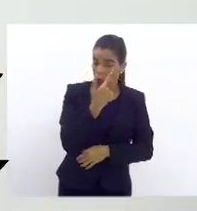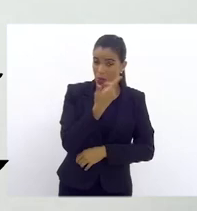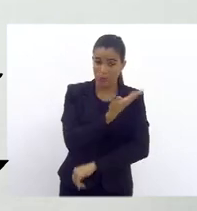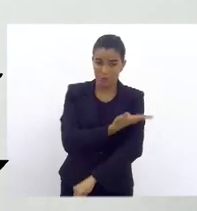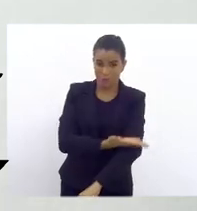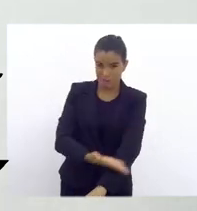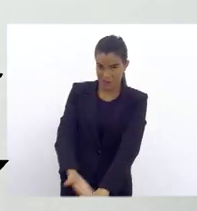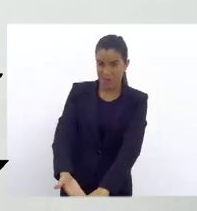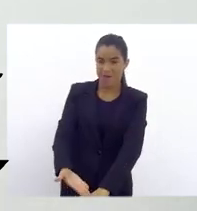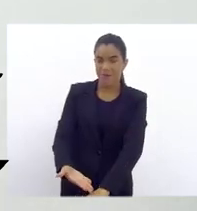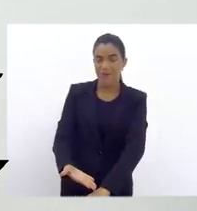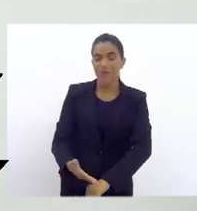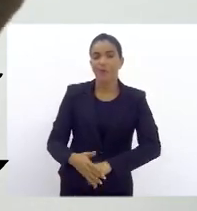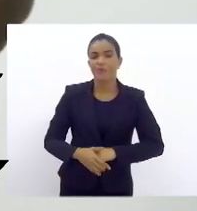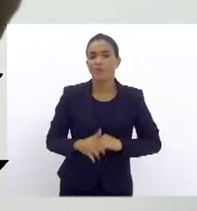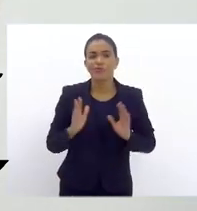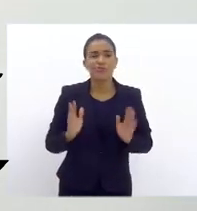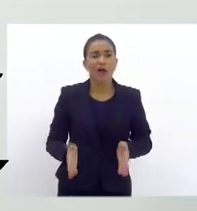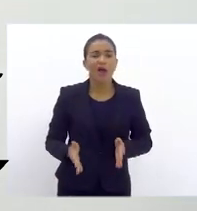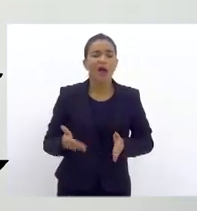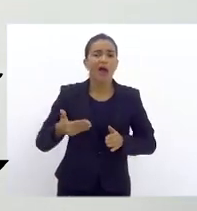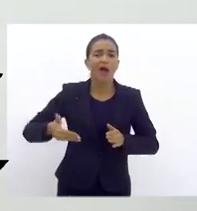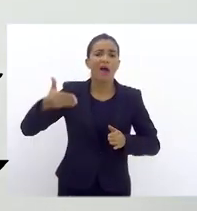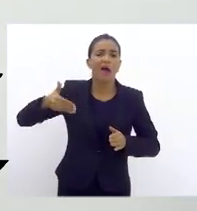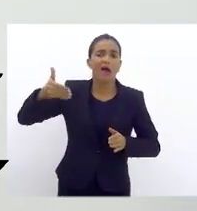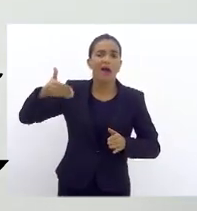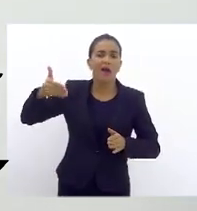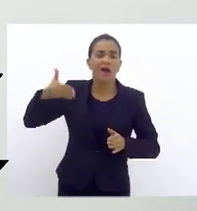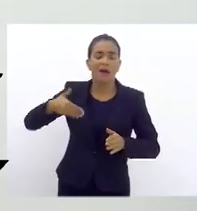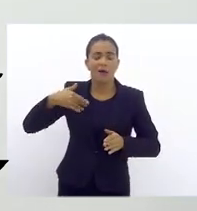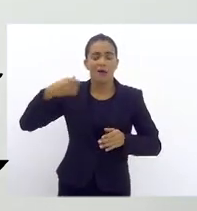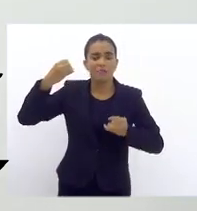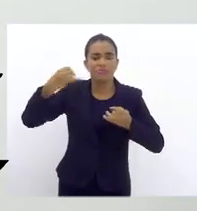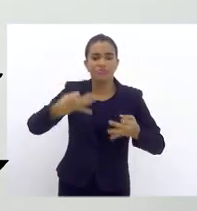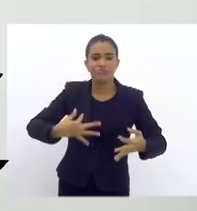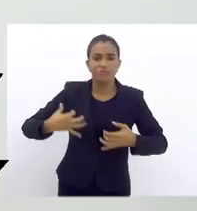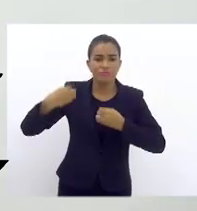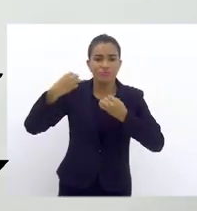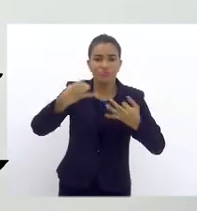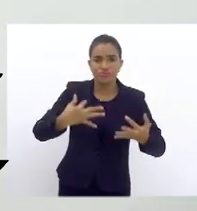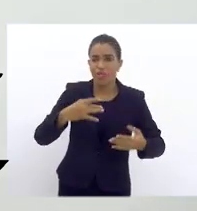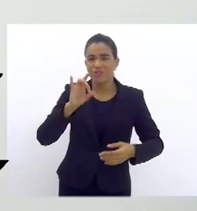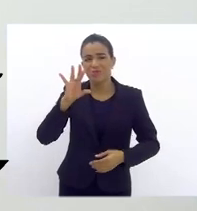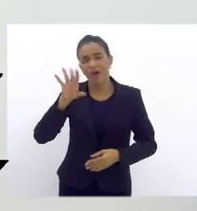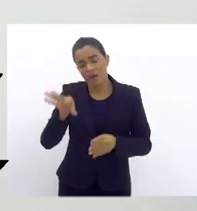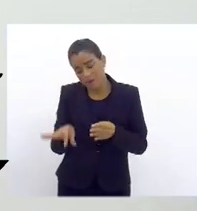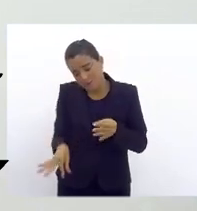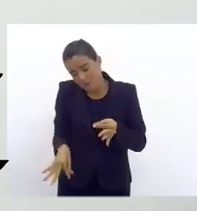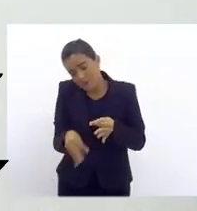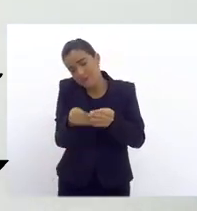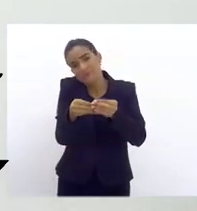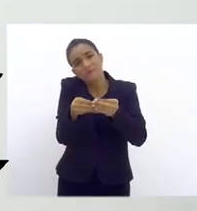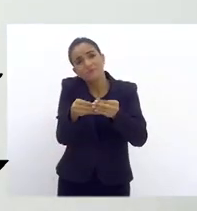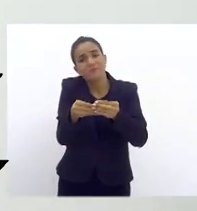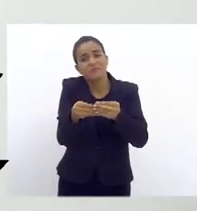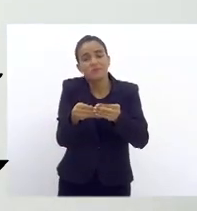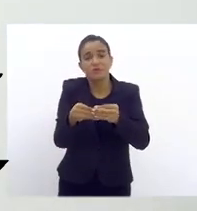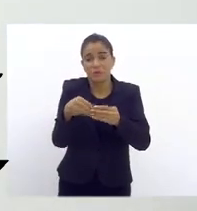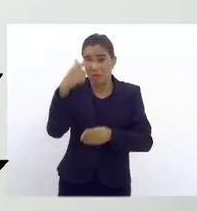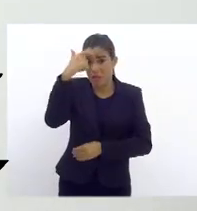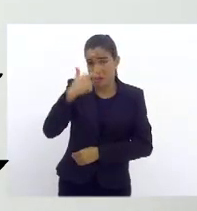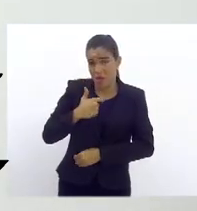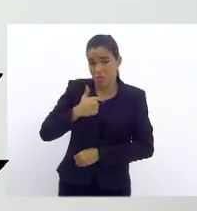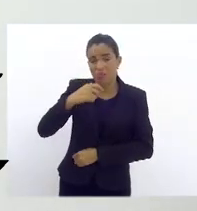branquitude já foi dito eu tô trazendo uma pequena contribuição aqui enquanto o